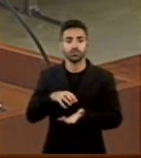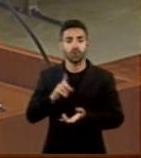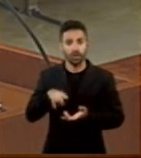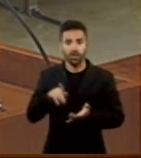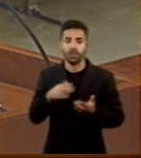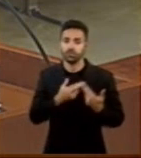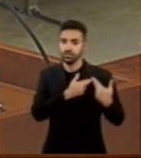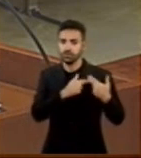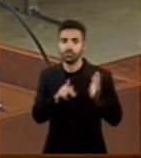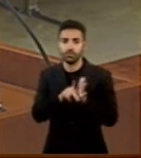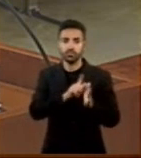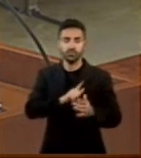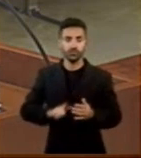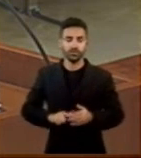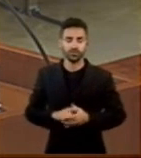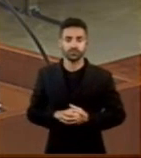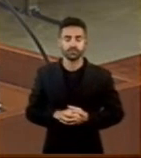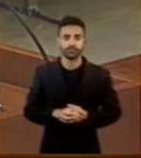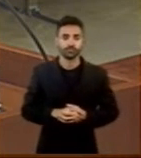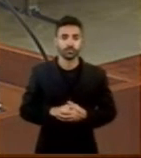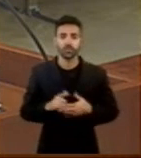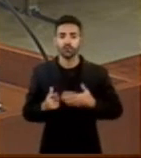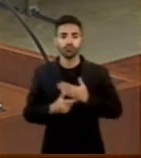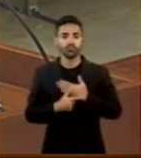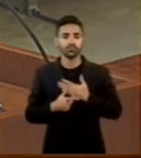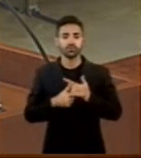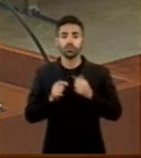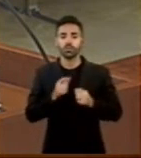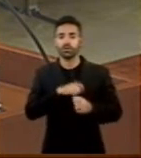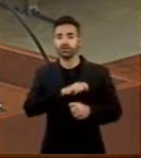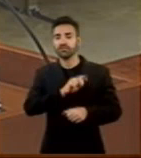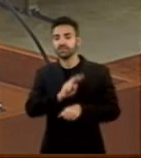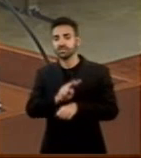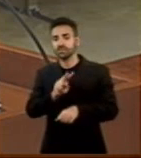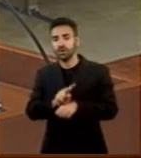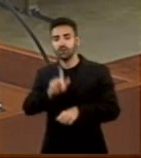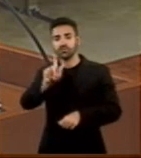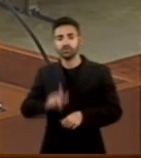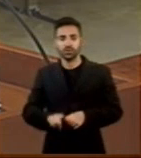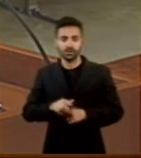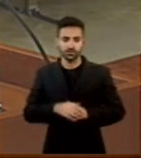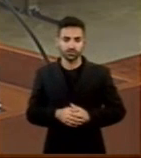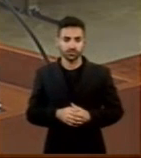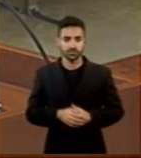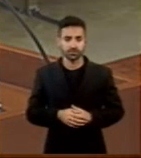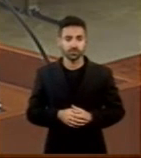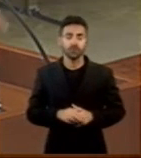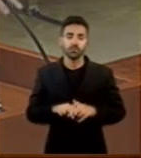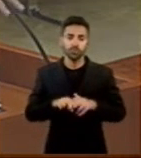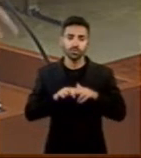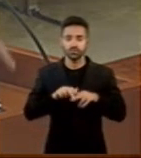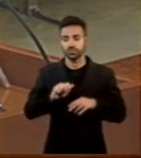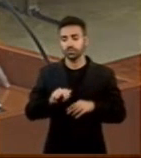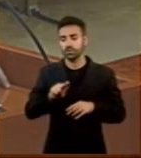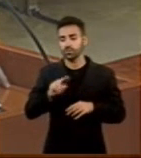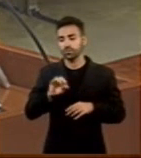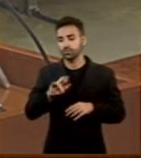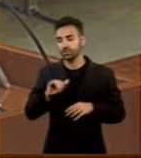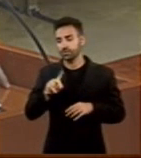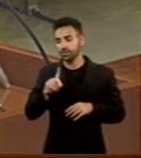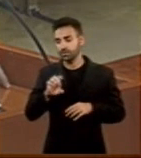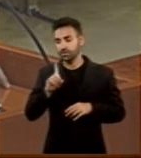público com as funções de fiscalização e gerência. Portanto, autoridade portuária são as